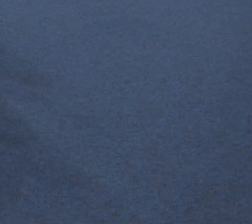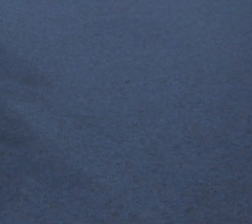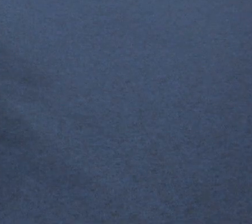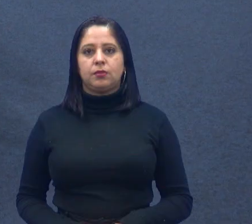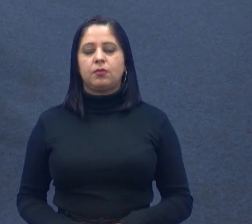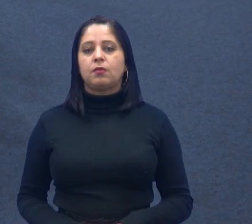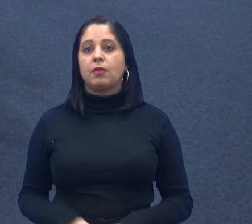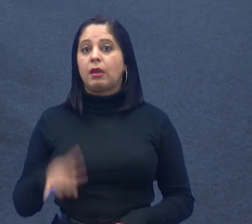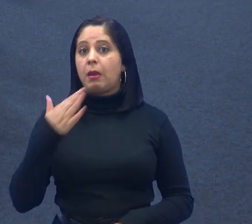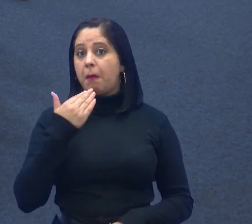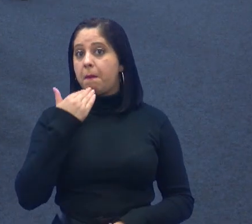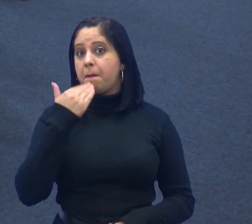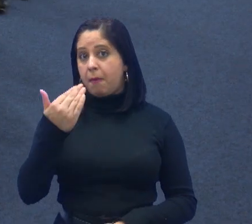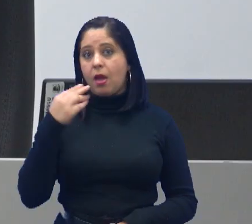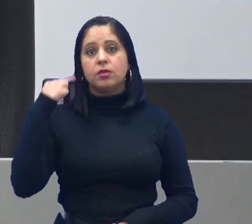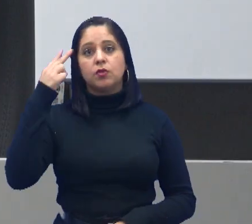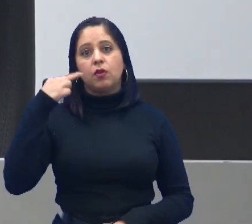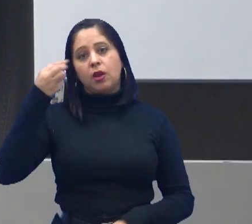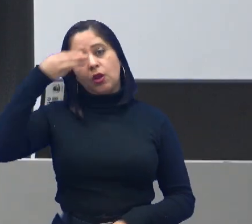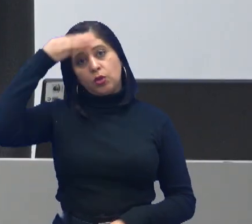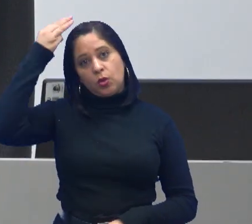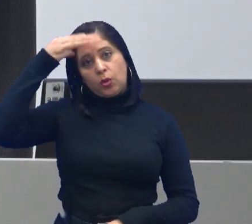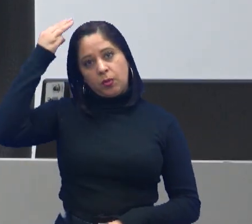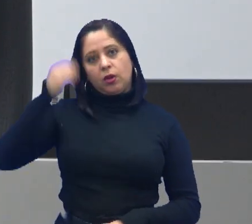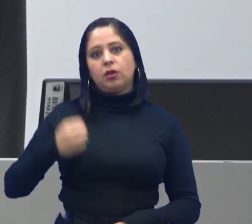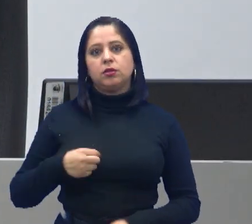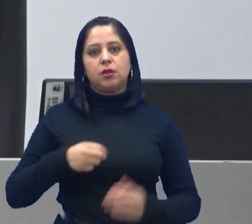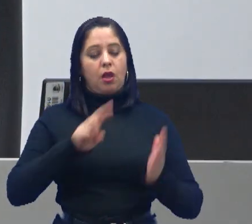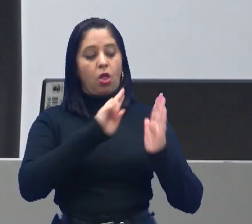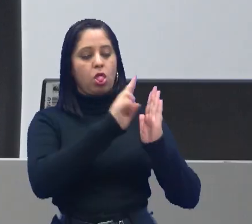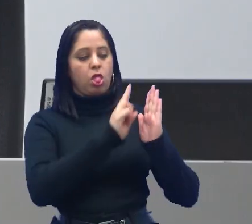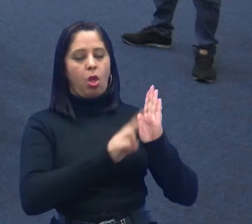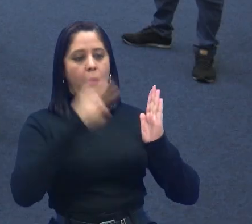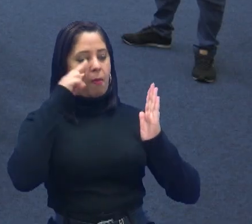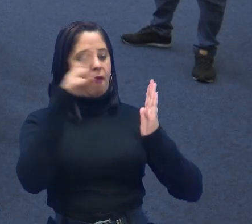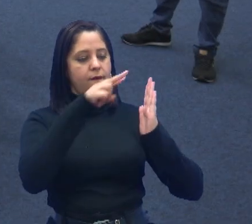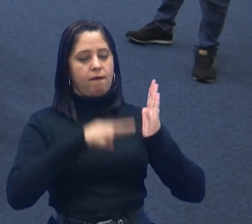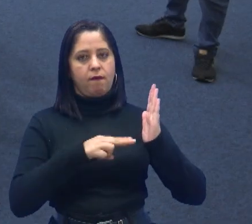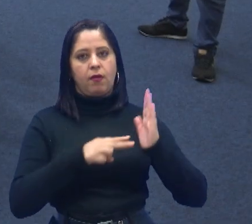Convoco o vereador Milton Vieira Filho para fazer verificação de presença.